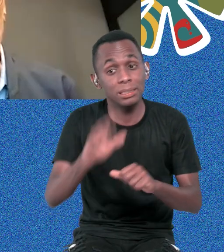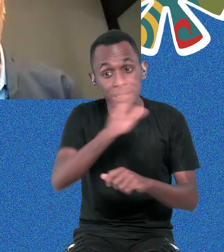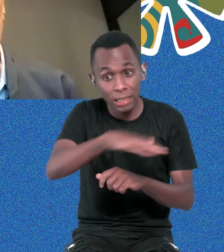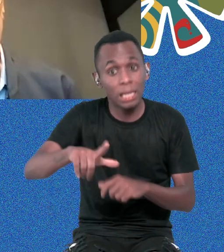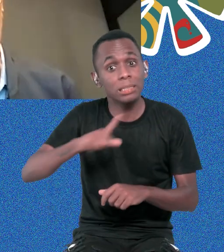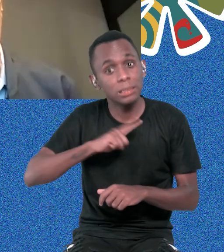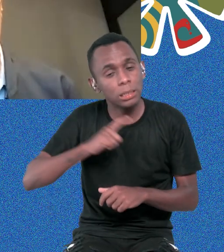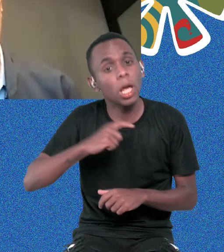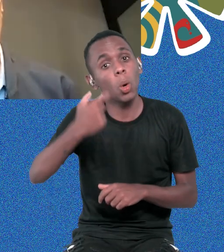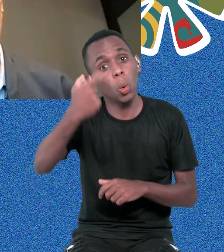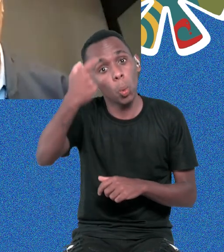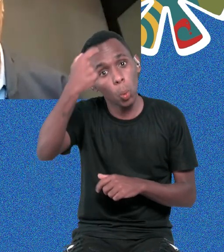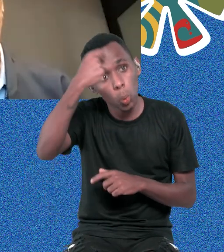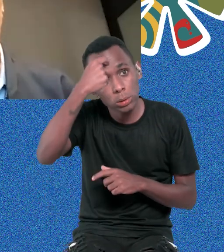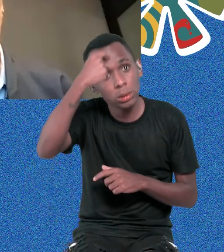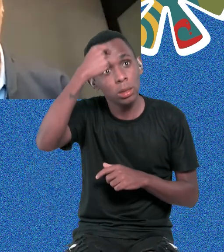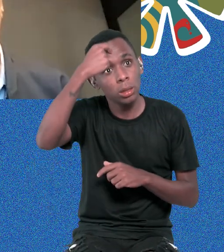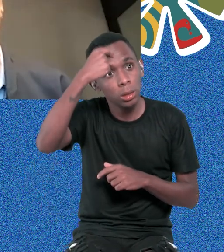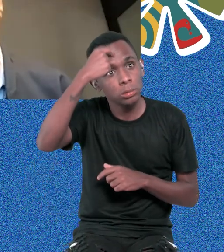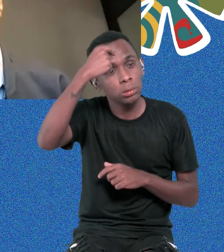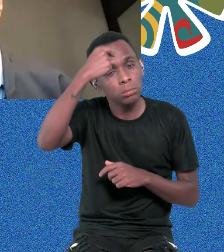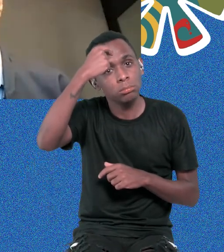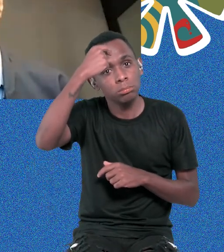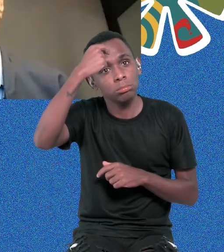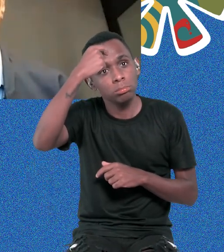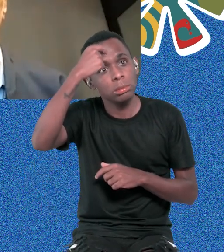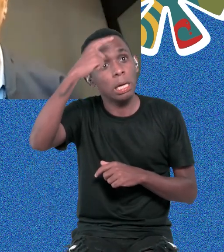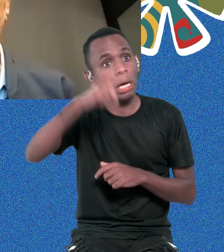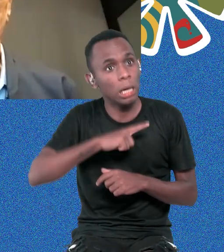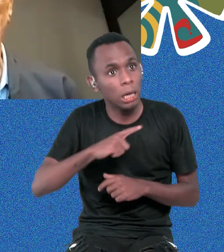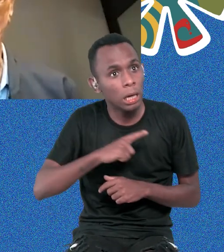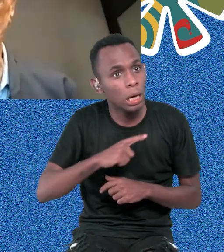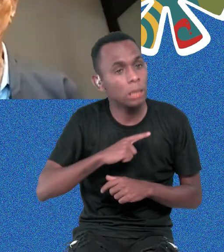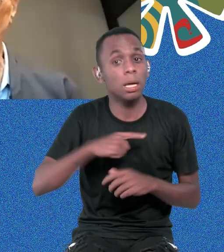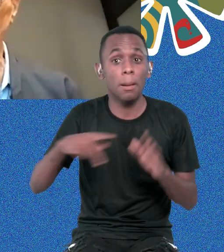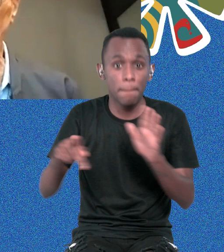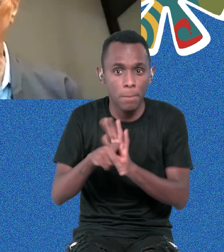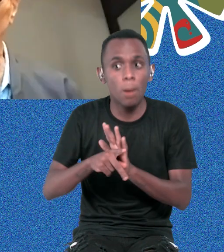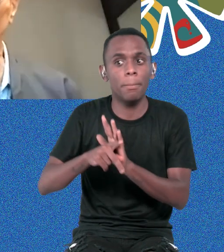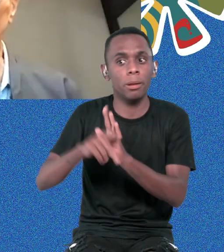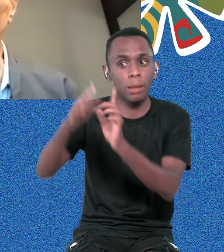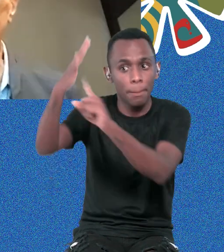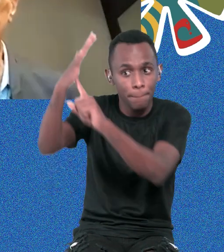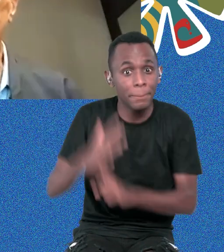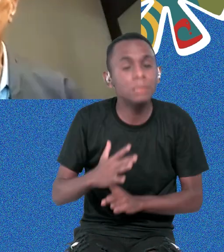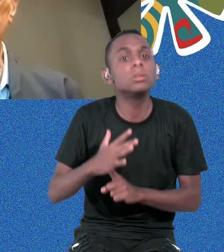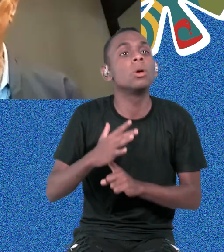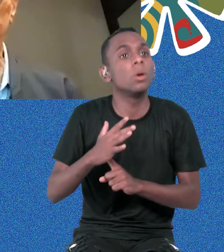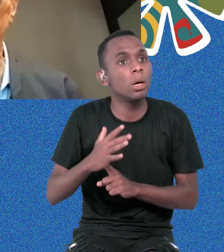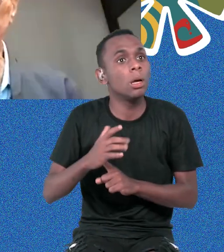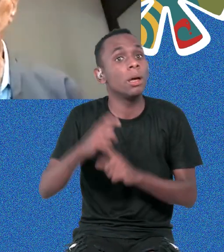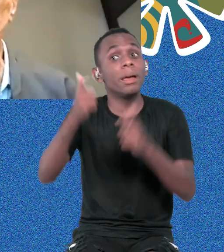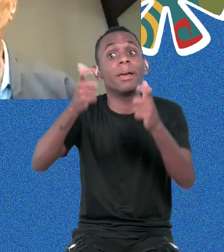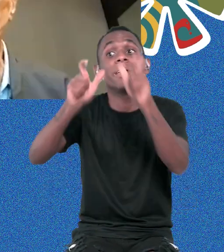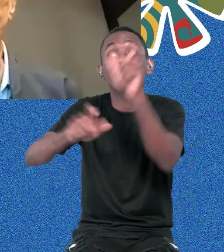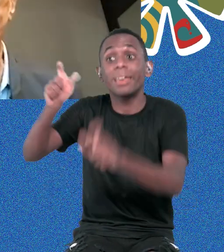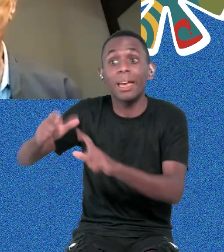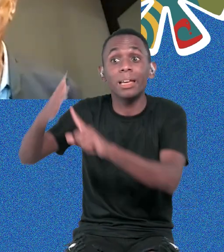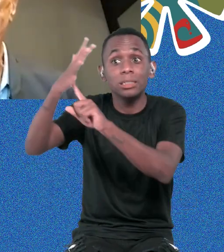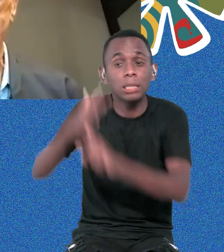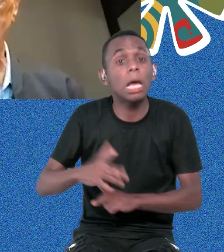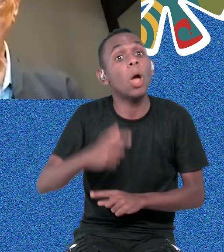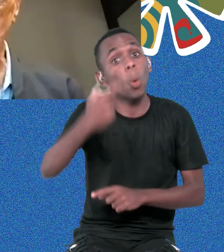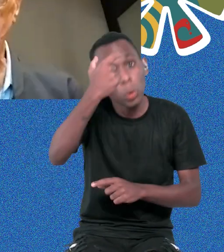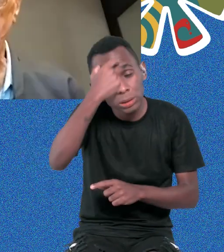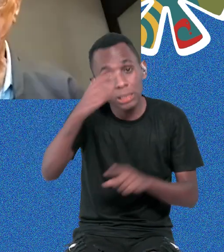têm consciência. Às vezes pensamos, não têm consciência. Têm consciência do Estado que os ameaça, de quem no Estado os